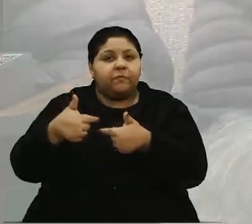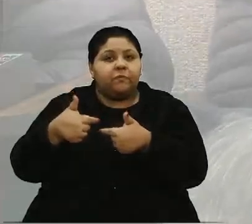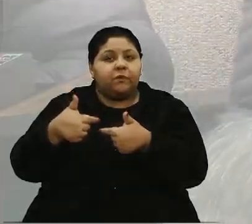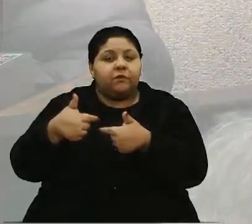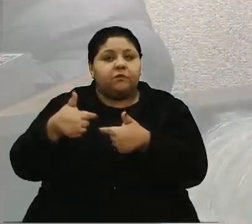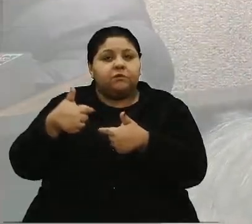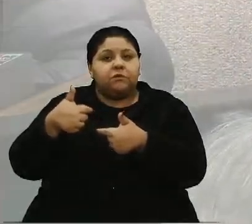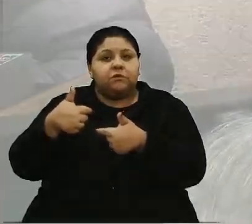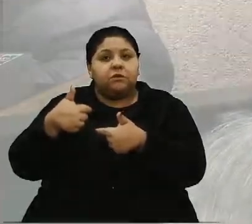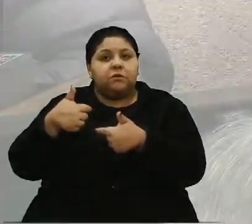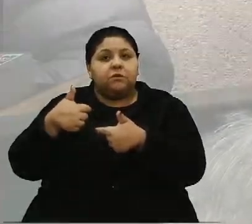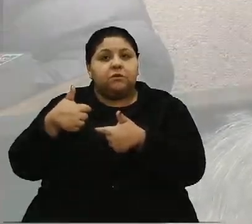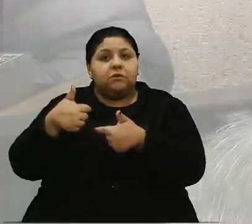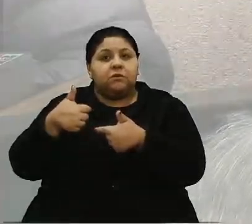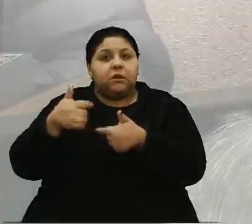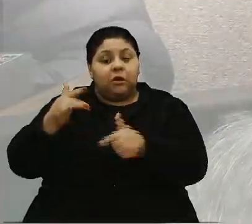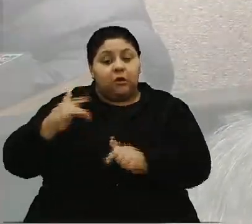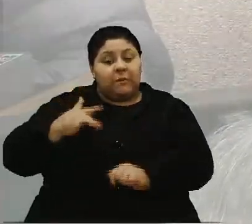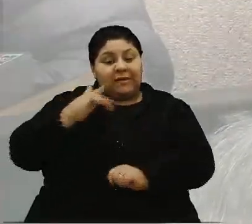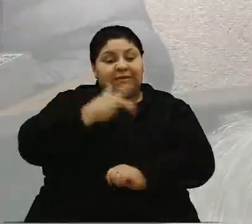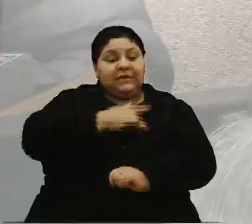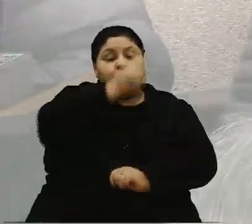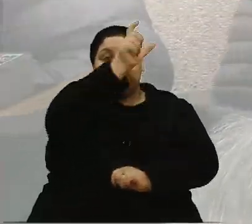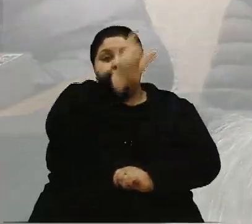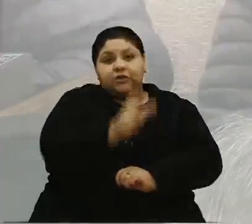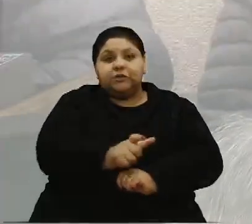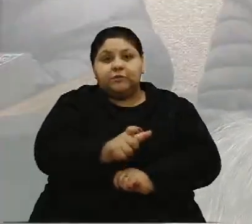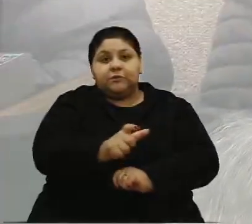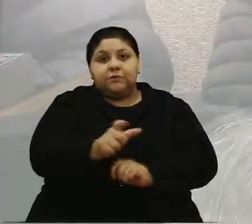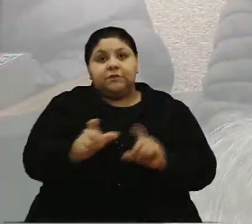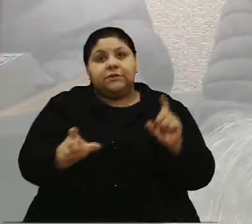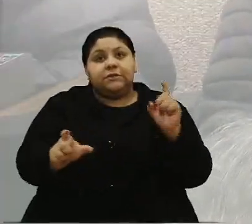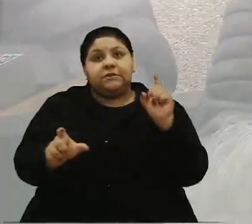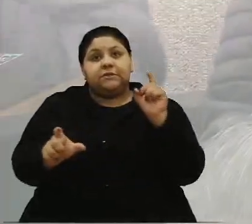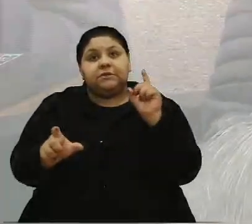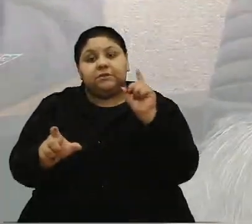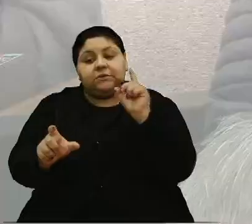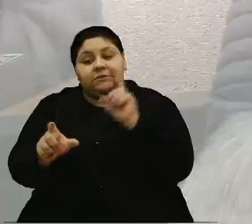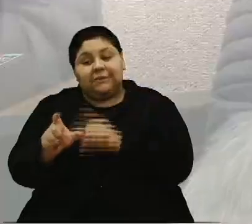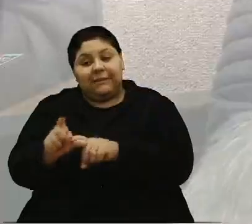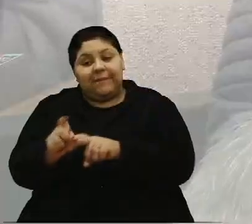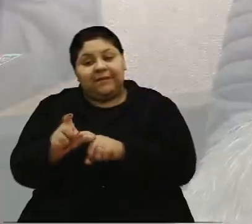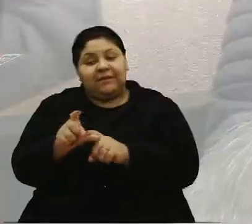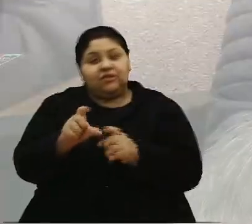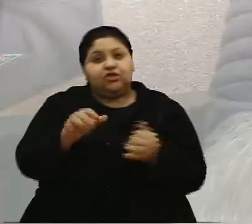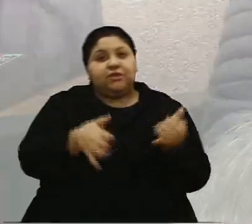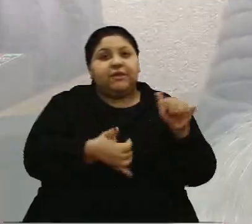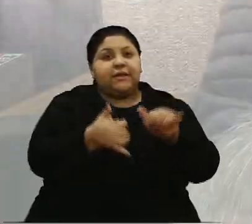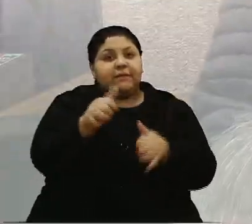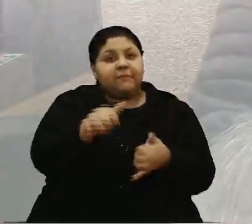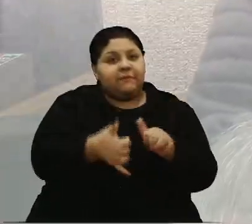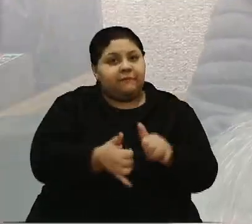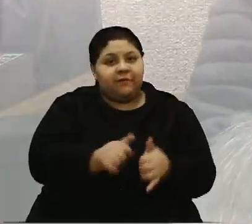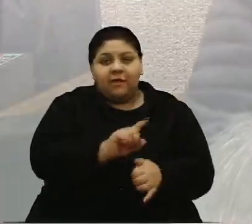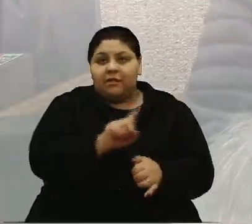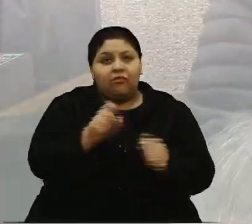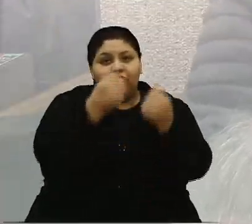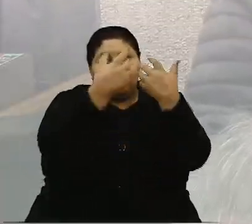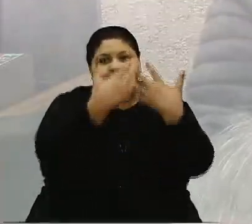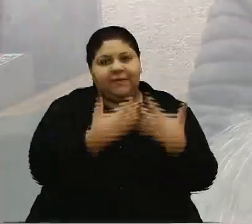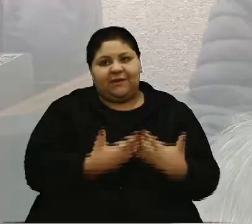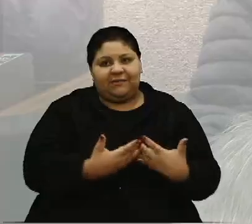para a saúde destas pessoas que são dependentes químicas. Não foi colocado isso,